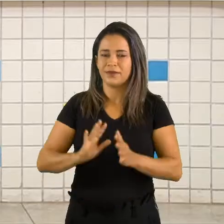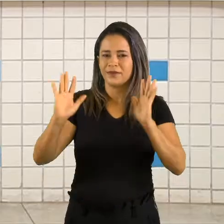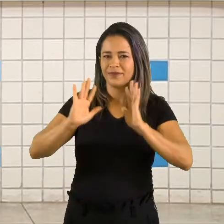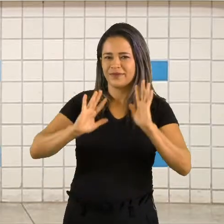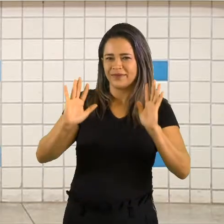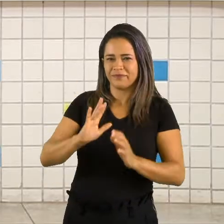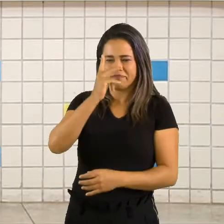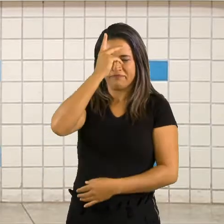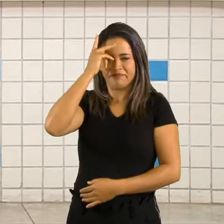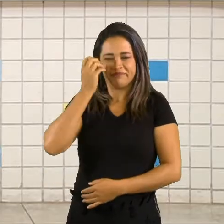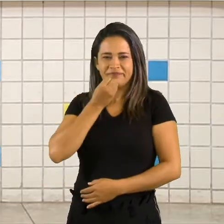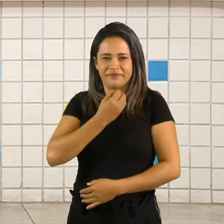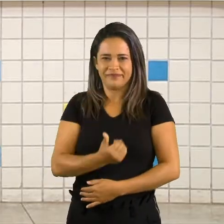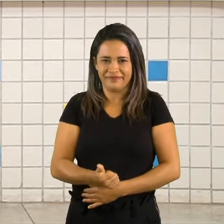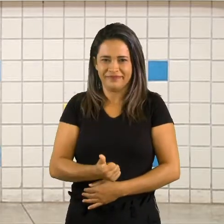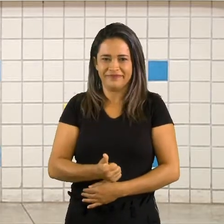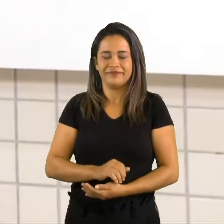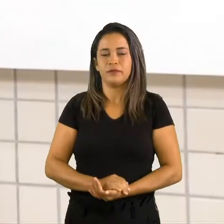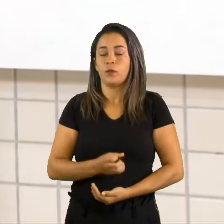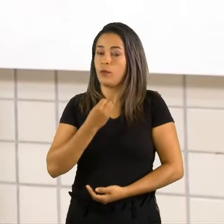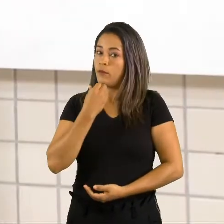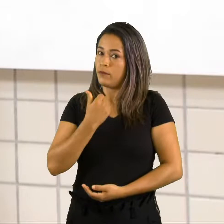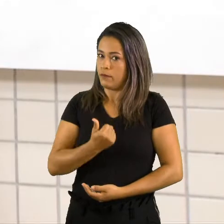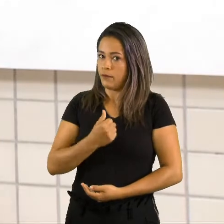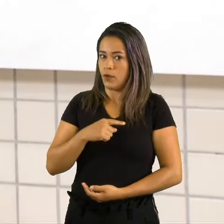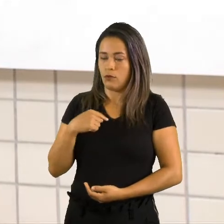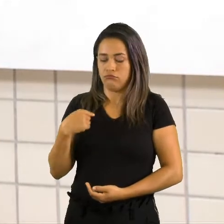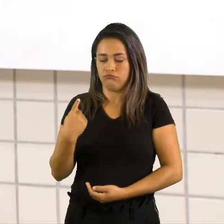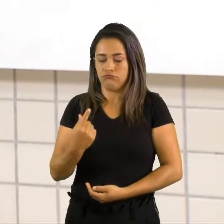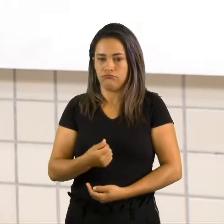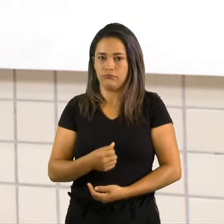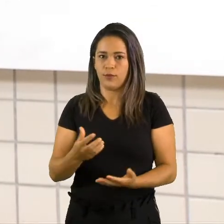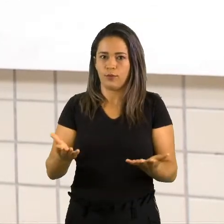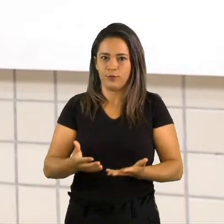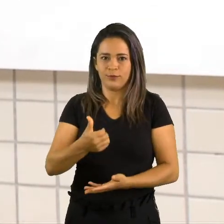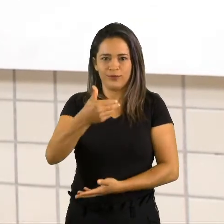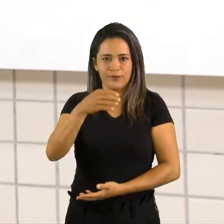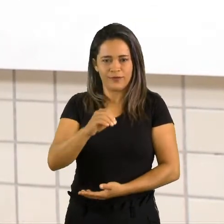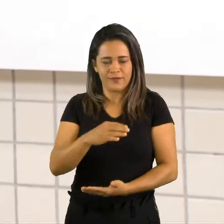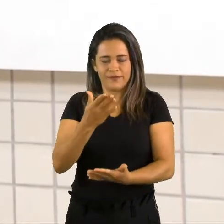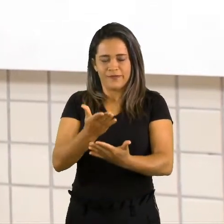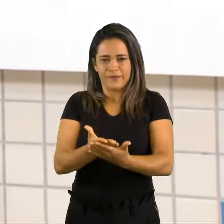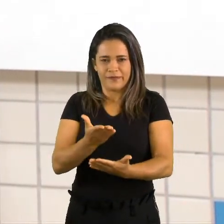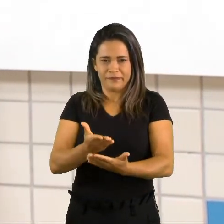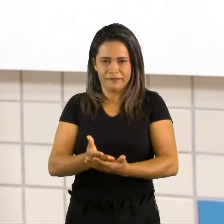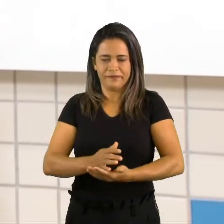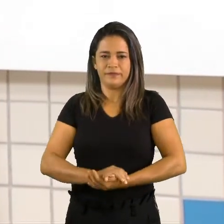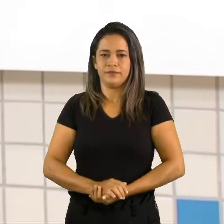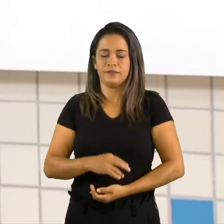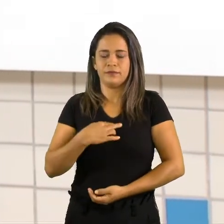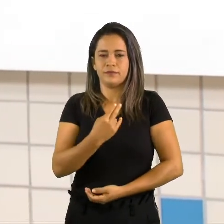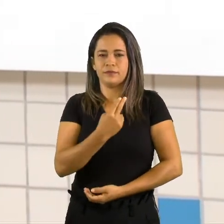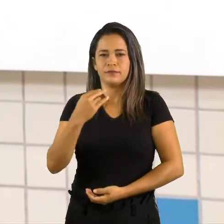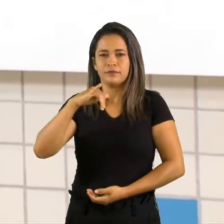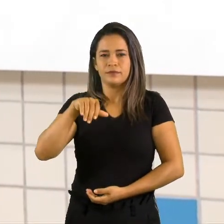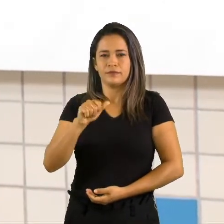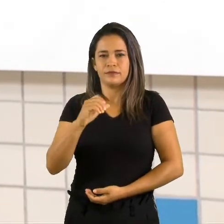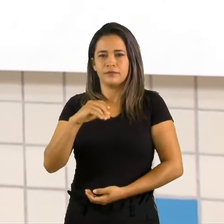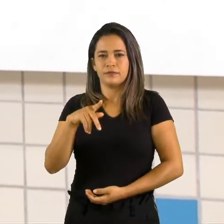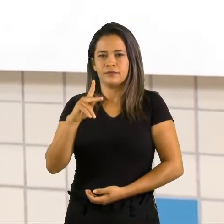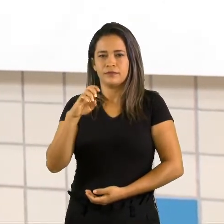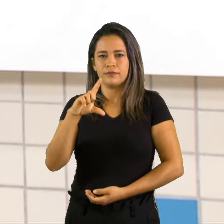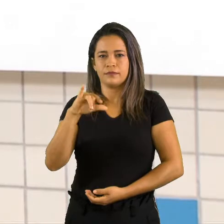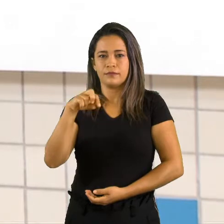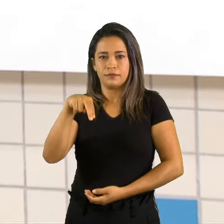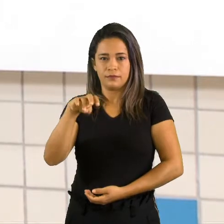Olá pessoal, tudo bem? Bom, estamos aqui na nossa 10ª aula, né? E meu nome é Jaqueline, sou professora da